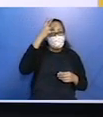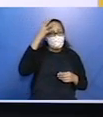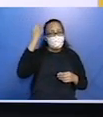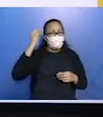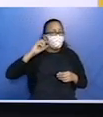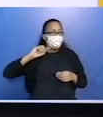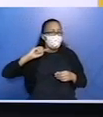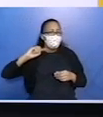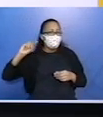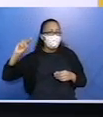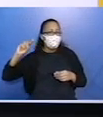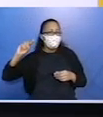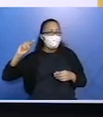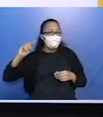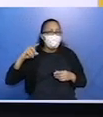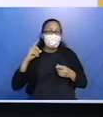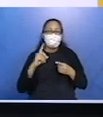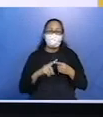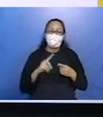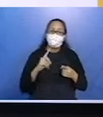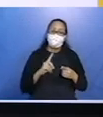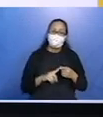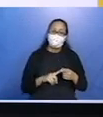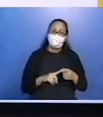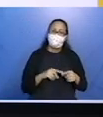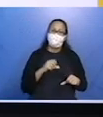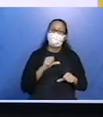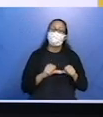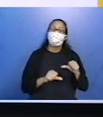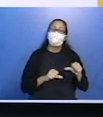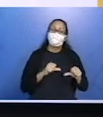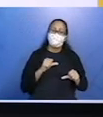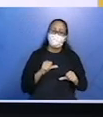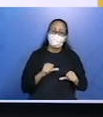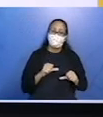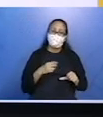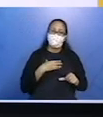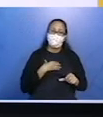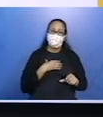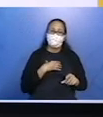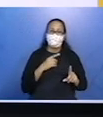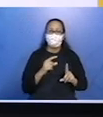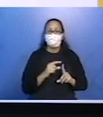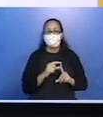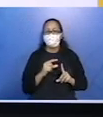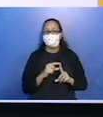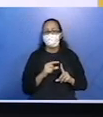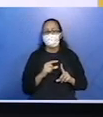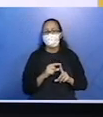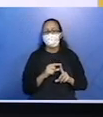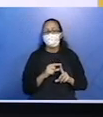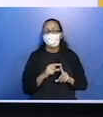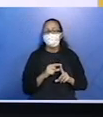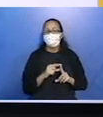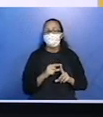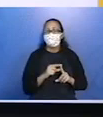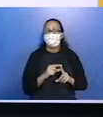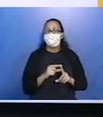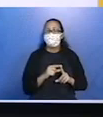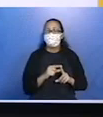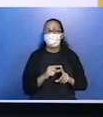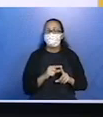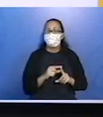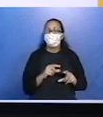acentos, porque senão fica correra e alcançara. Tá? E muda o tempo, até o tempo verbal, ele não